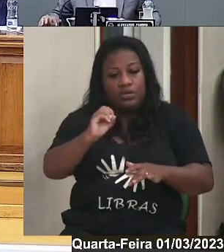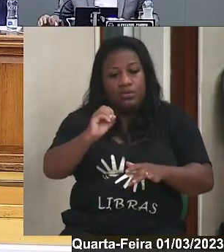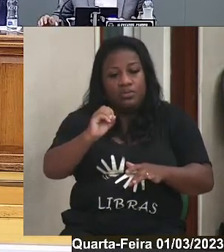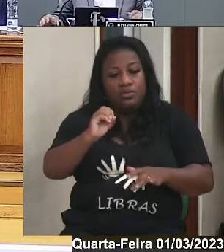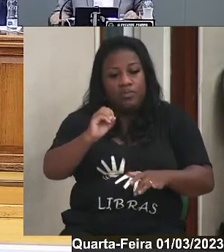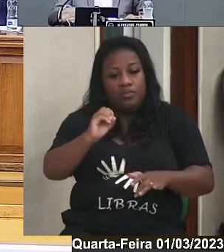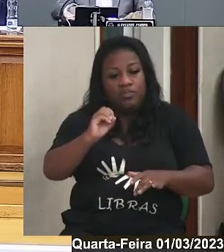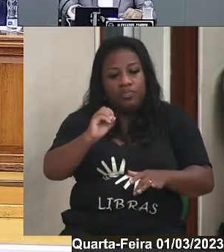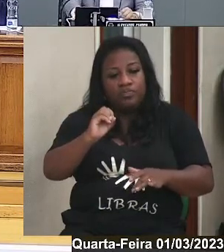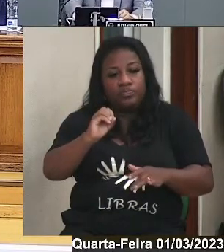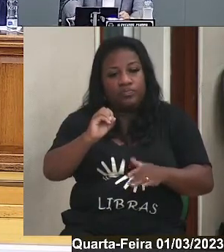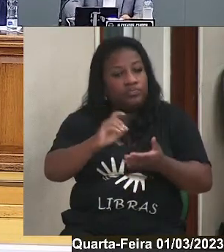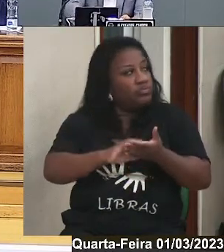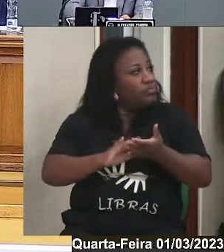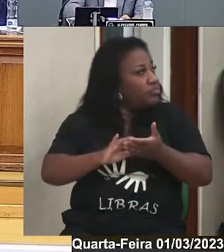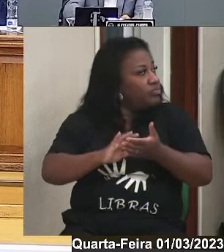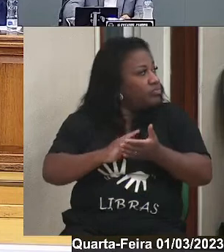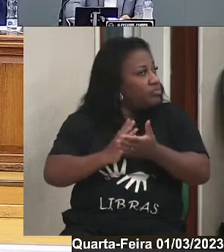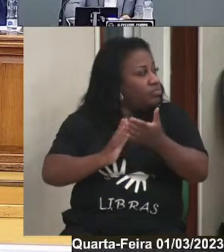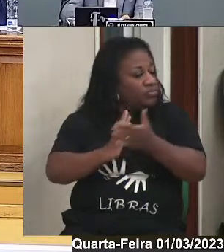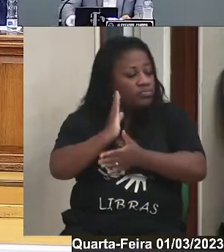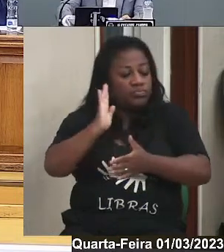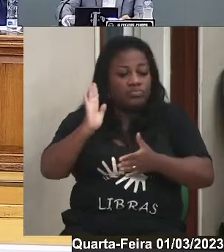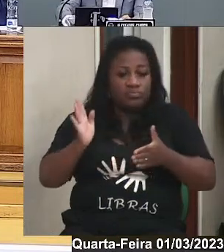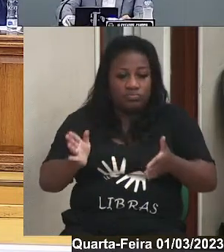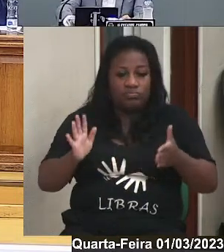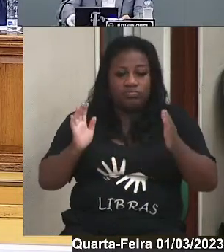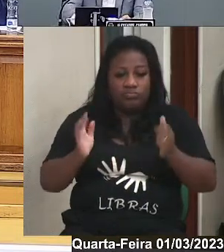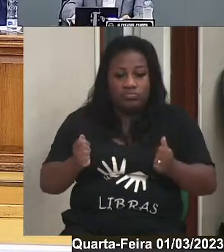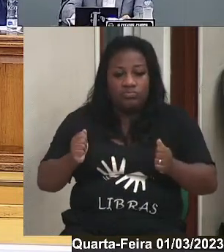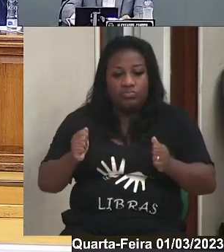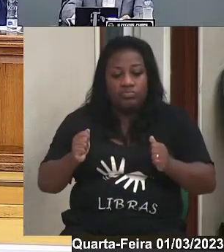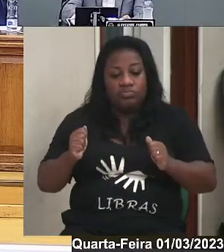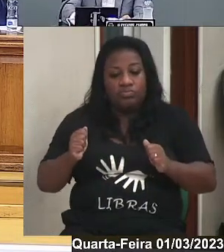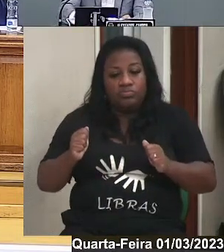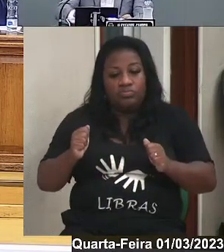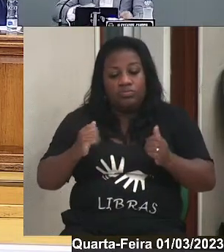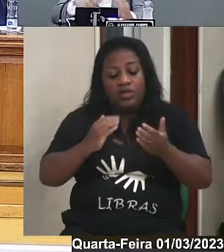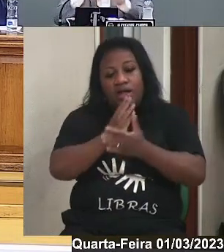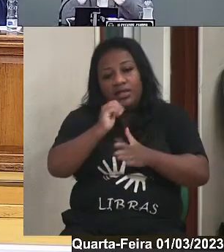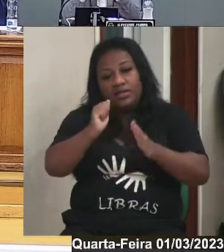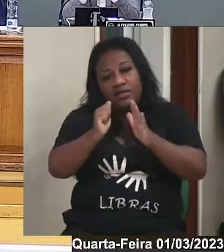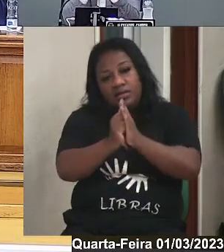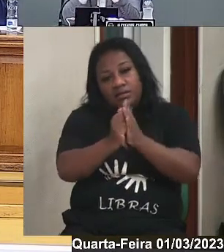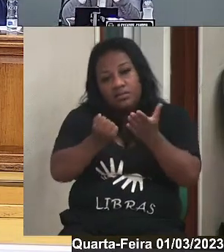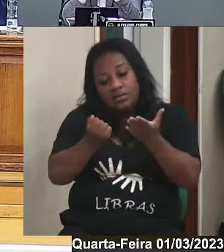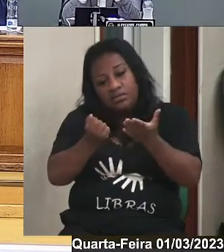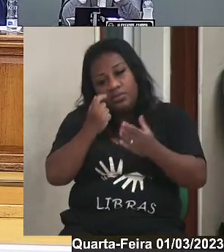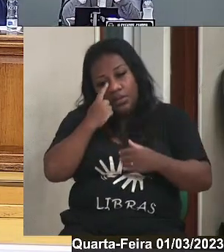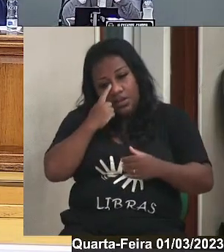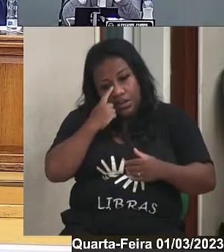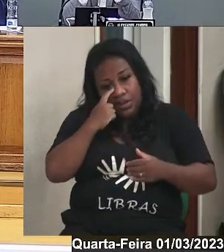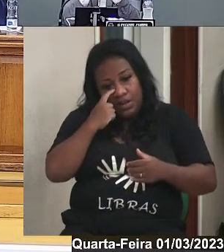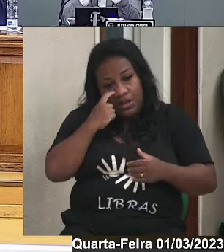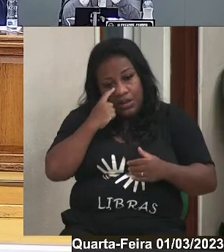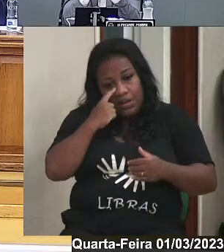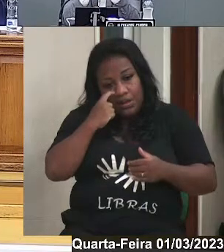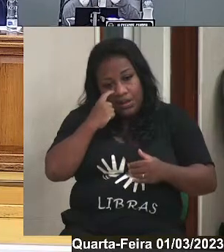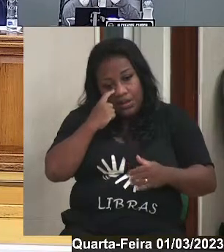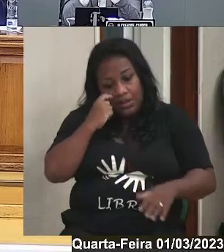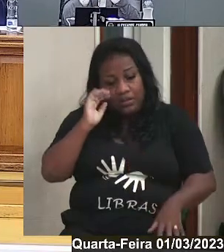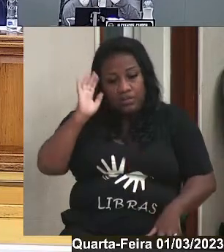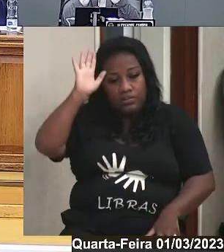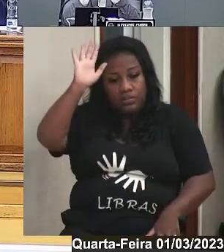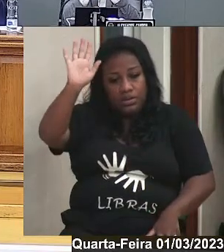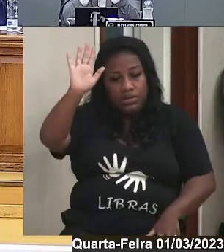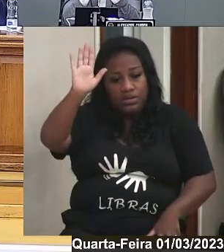Concluindo a votação, então daremos um minuto de silêncio ao pedido do vereador Alexandre Campos. A ata está aprovada. Meu,